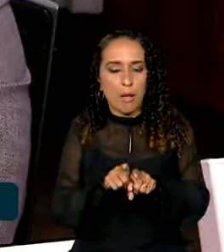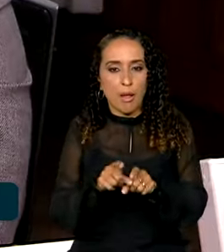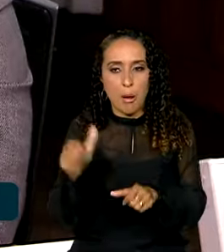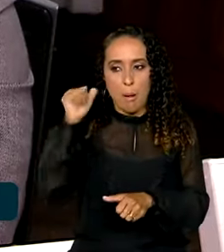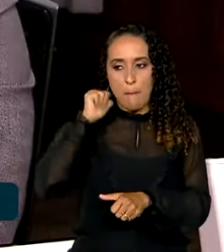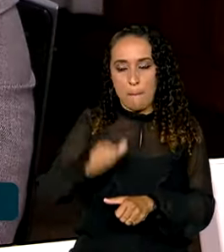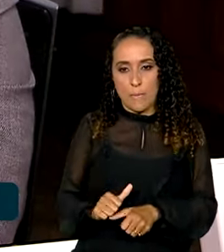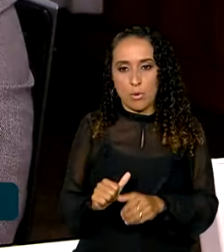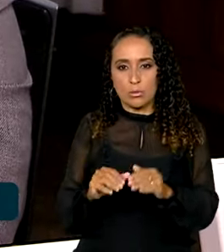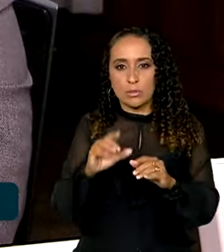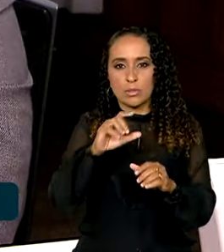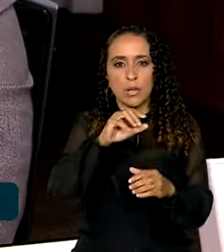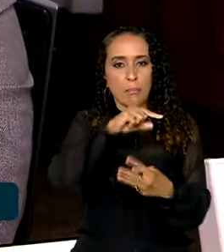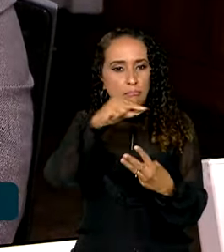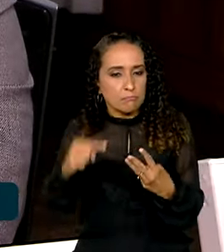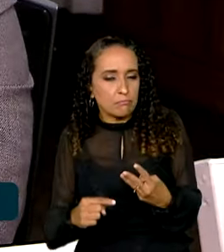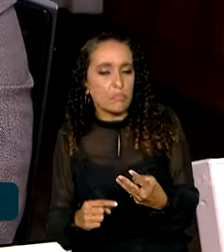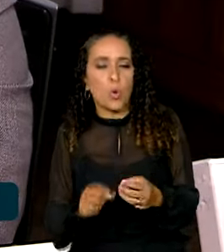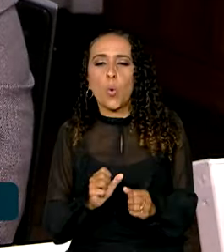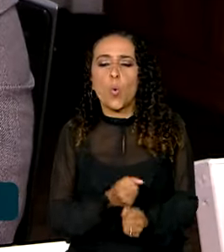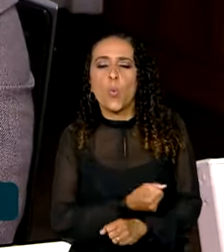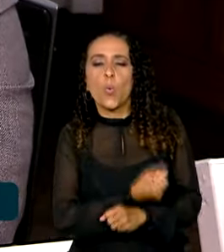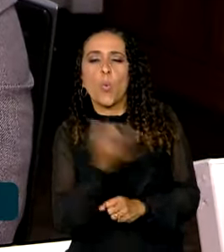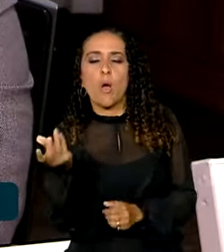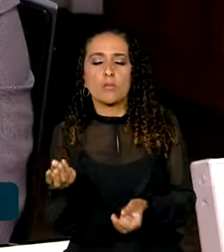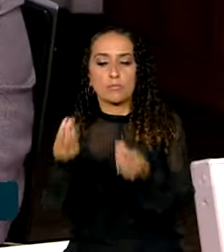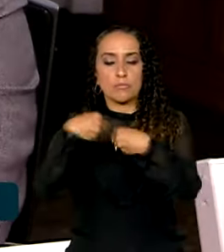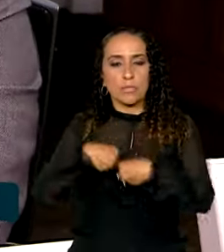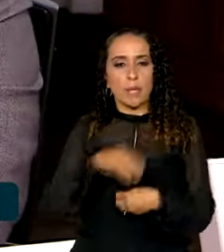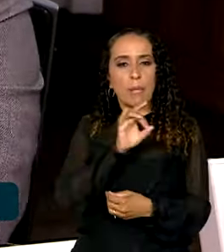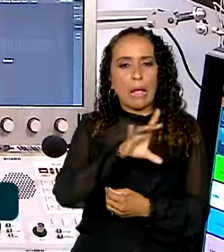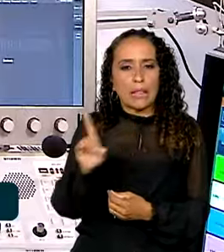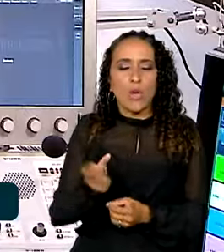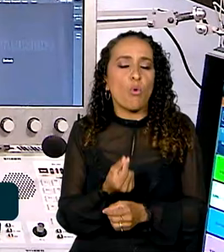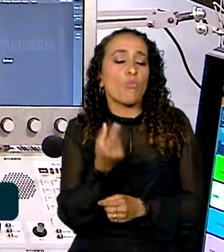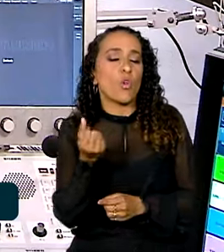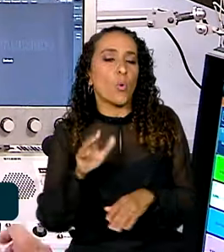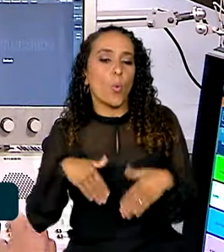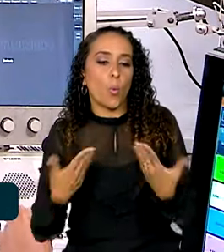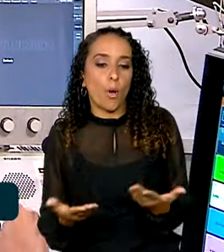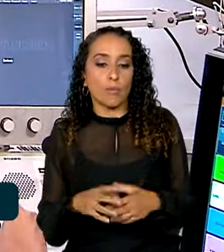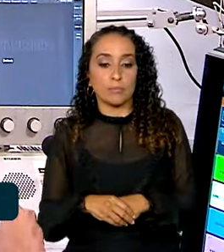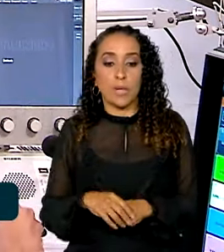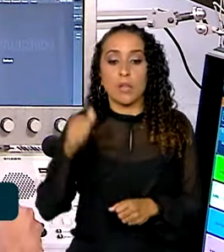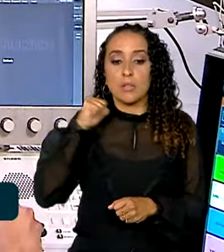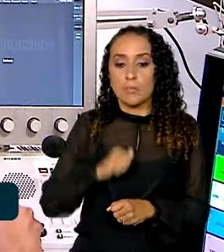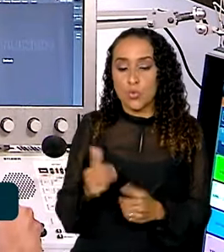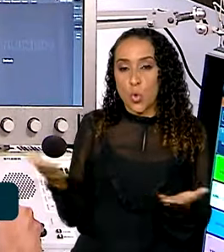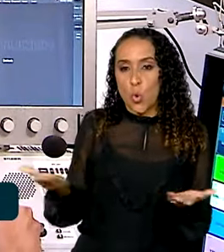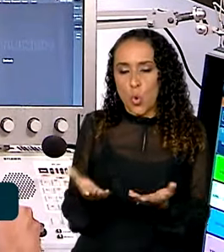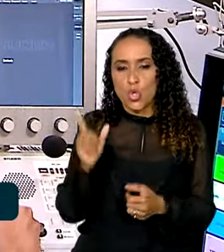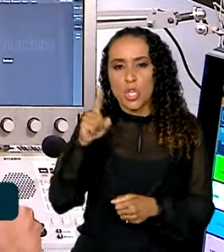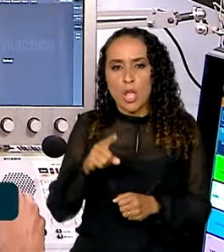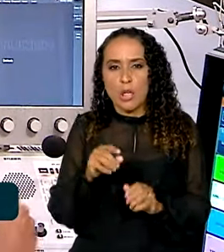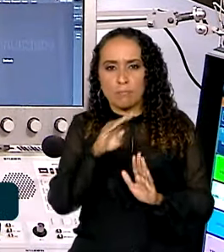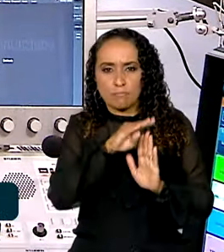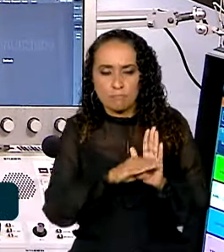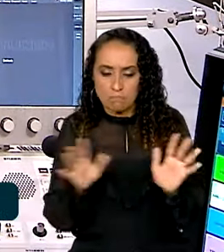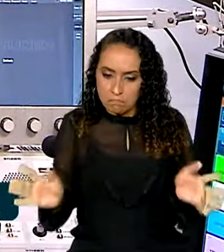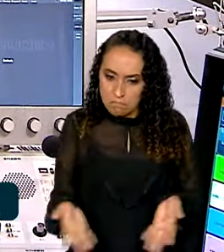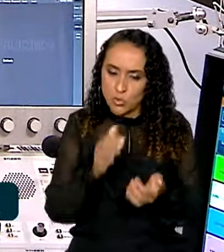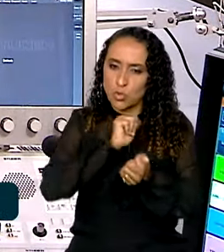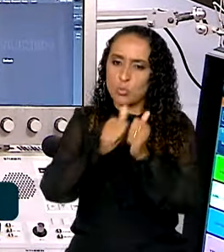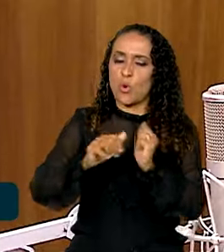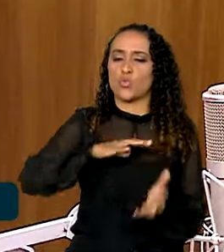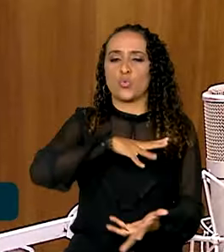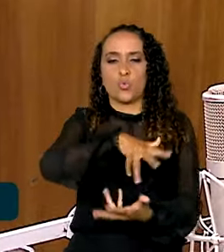abertura. Quantos esportistas são beneficiados hoje em cada um deles? Com que valores? O Bolsa Atleta hoje ele é o maior programa de incentivo ao esporte do